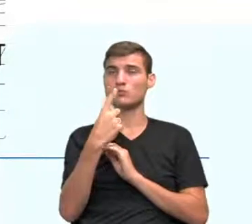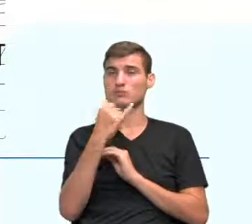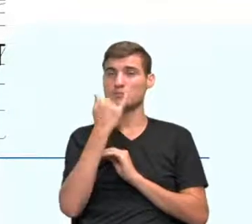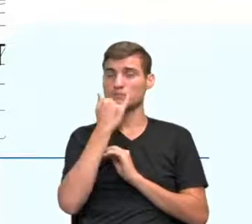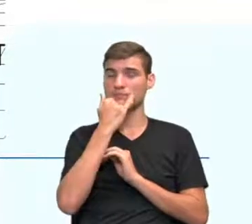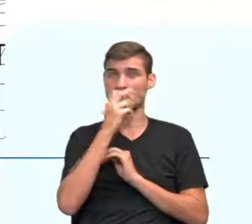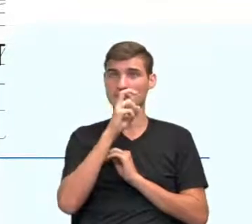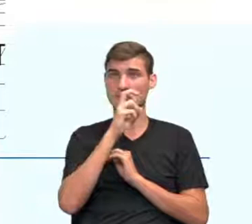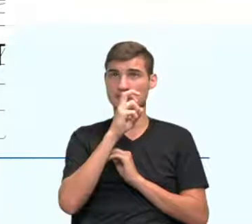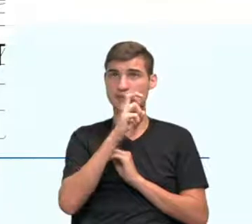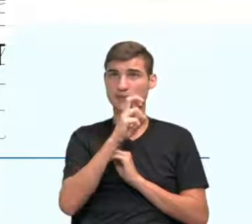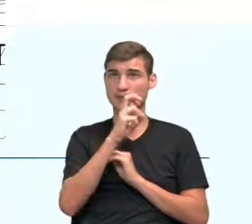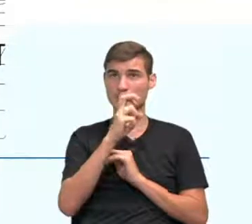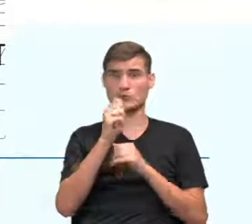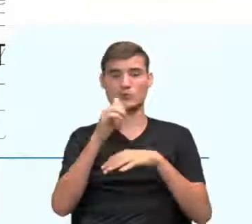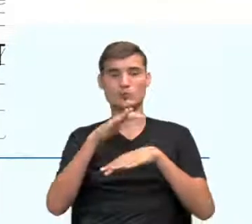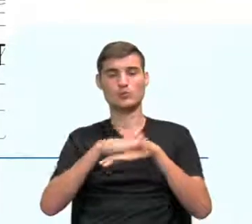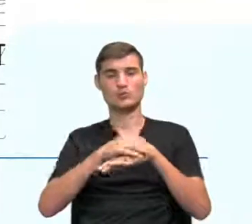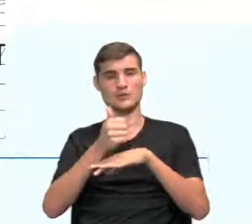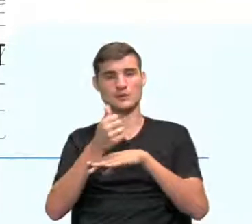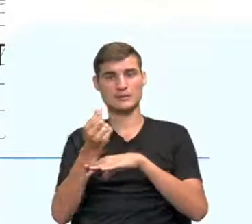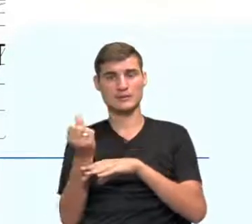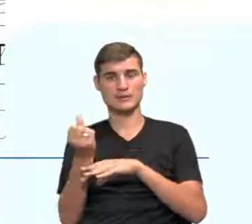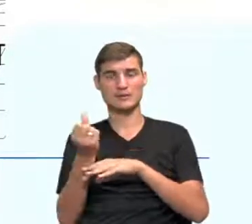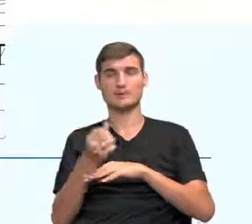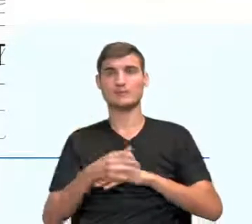5 sobre 16.